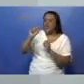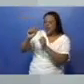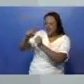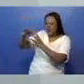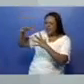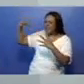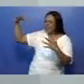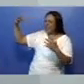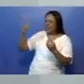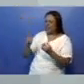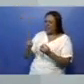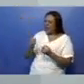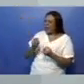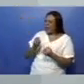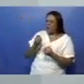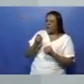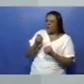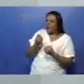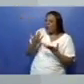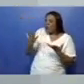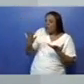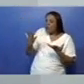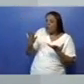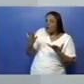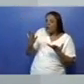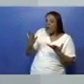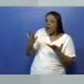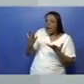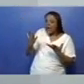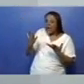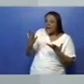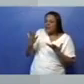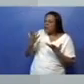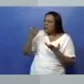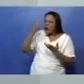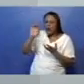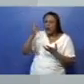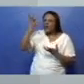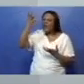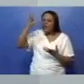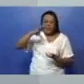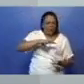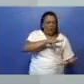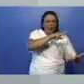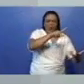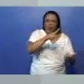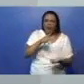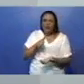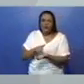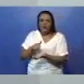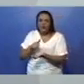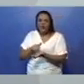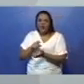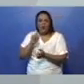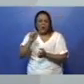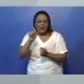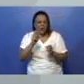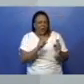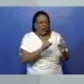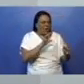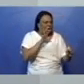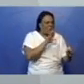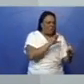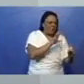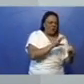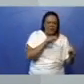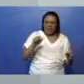muito prodigioso, que não é possível de acontecer no mundo real. Certo? Então, qual será a relação disso com o mito grego? Vocês conhecem